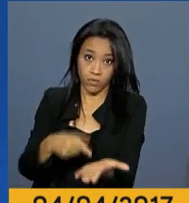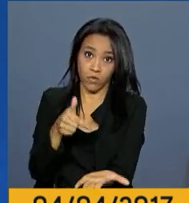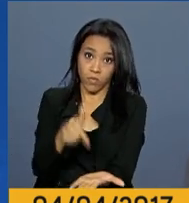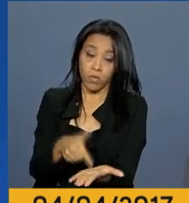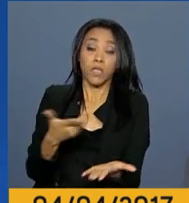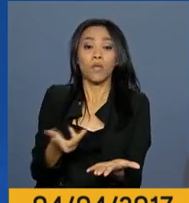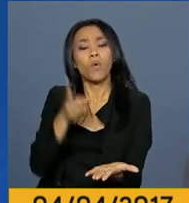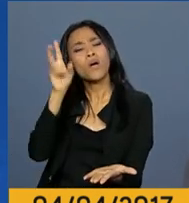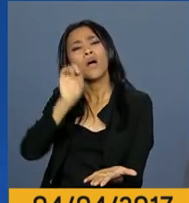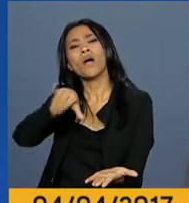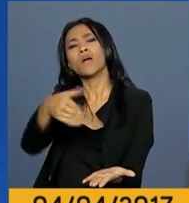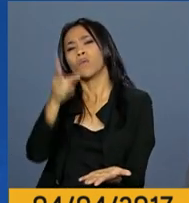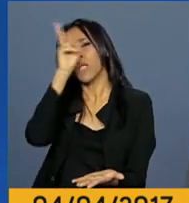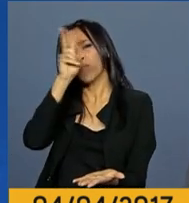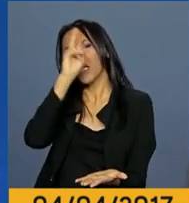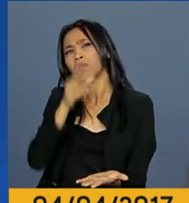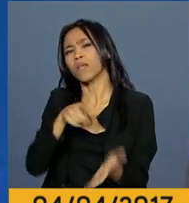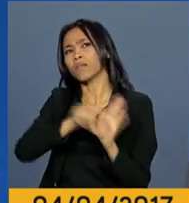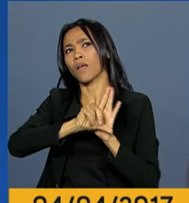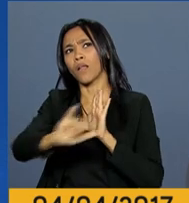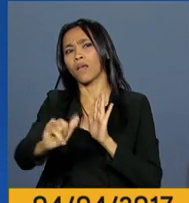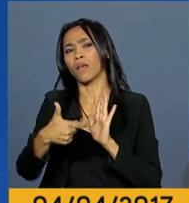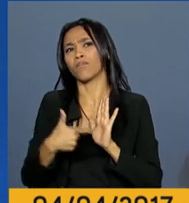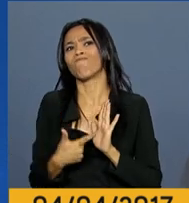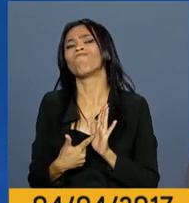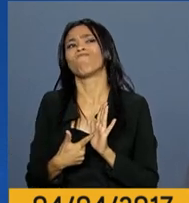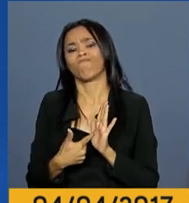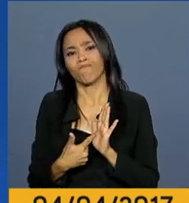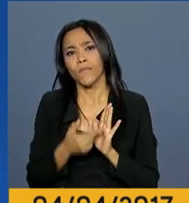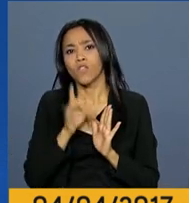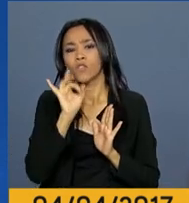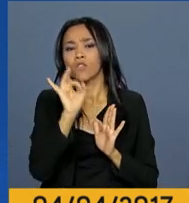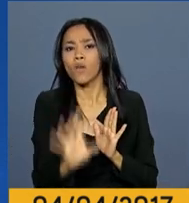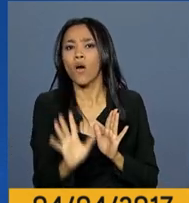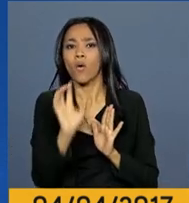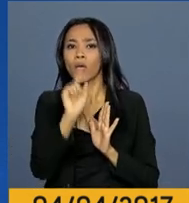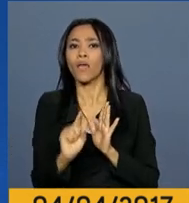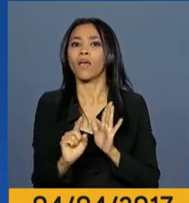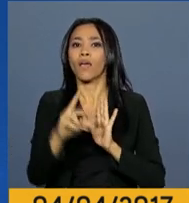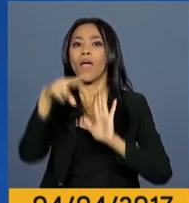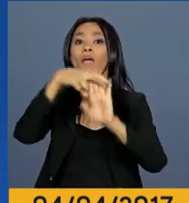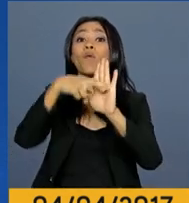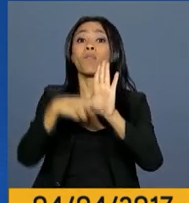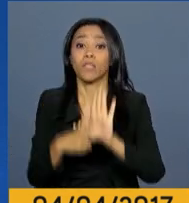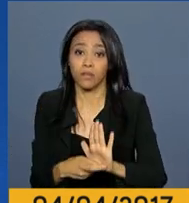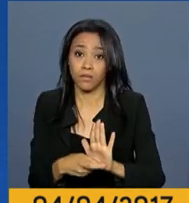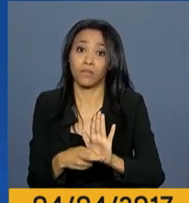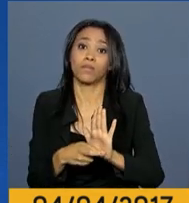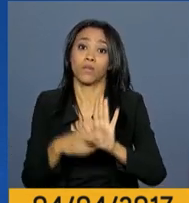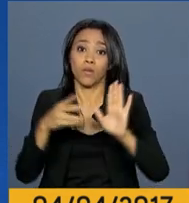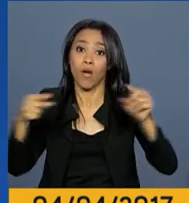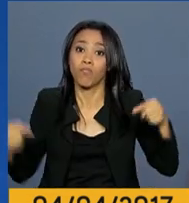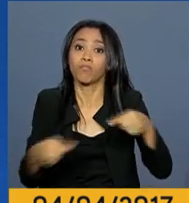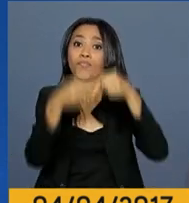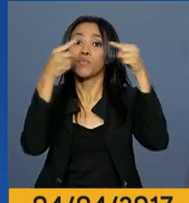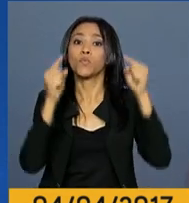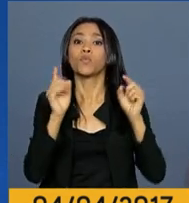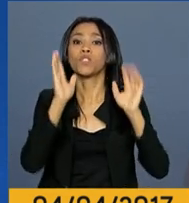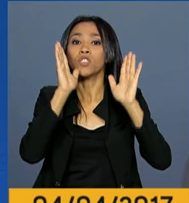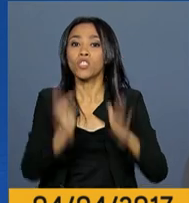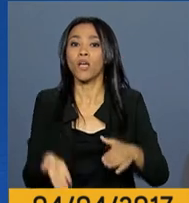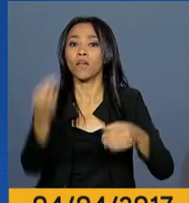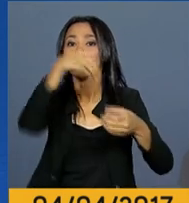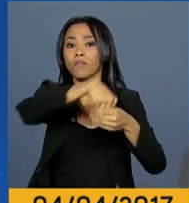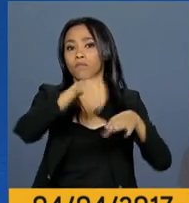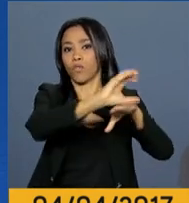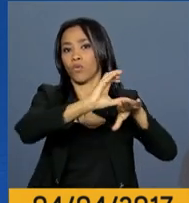lei, esse projeto de lei, nós estamos apenas regulamentando esse dispositivo constitucional. Não estamos fazendo